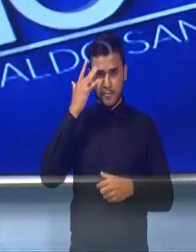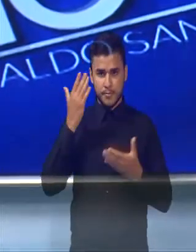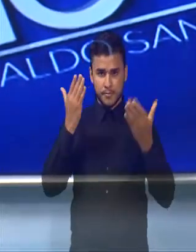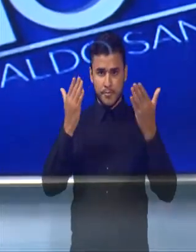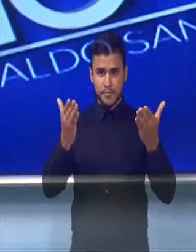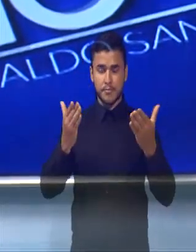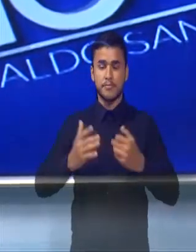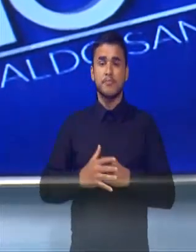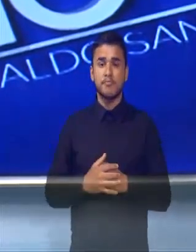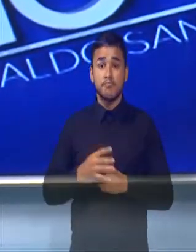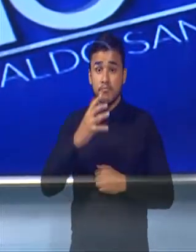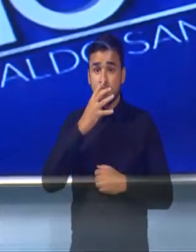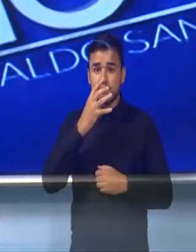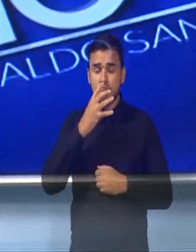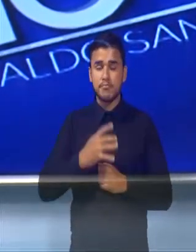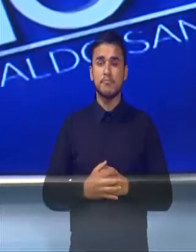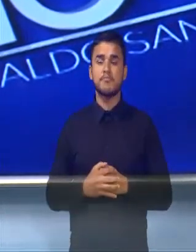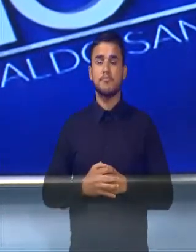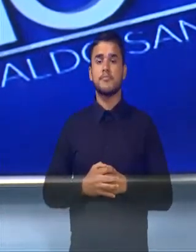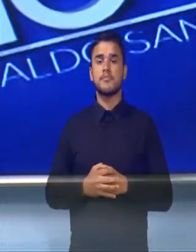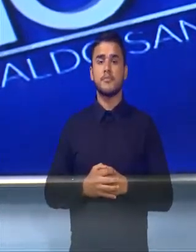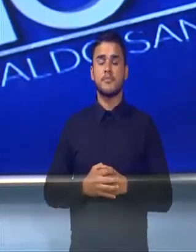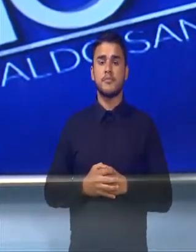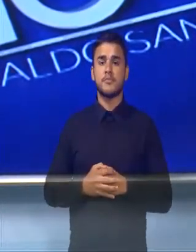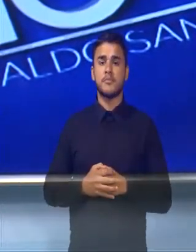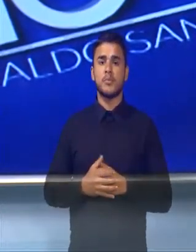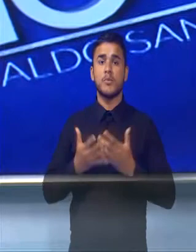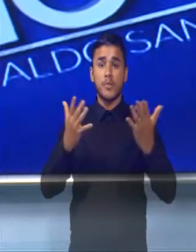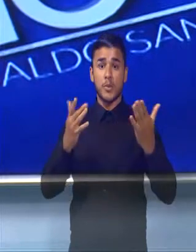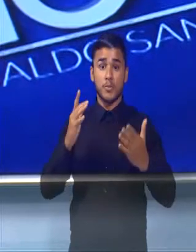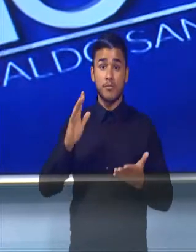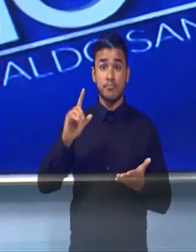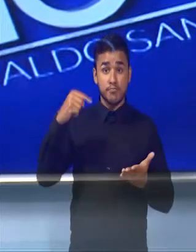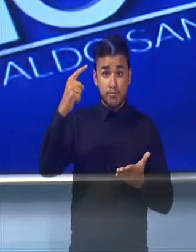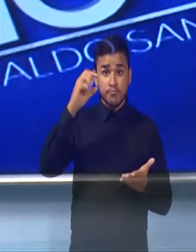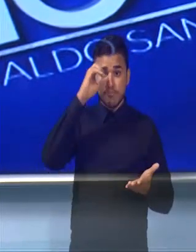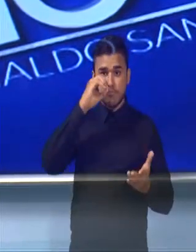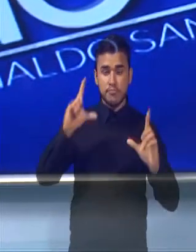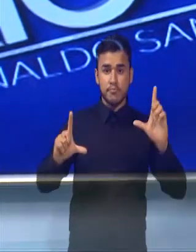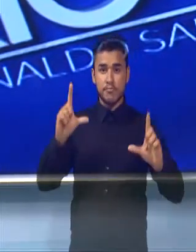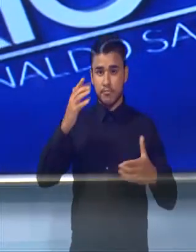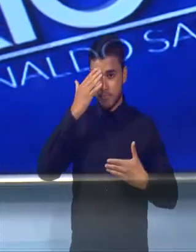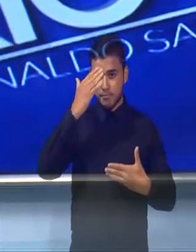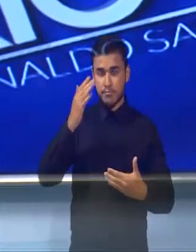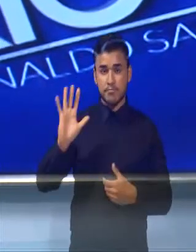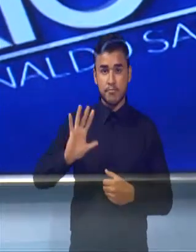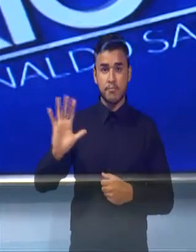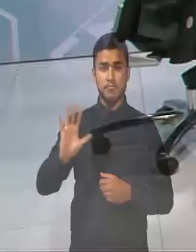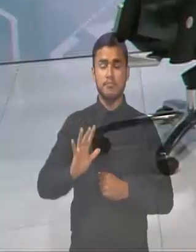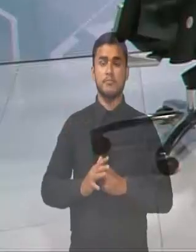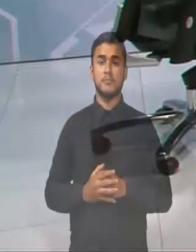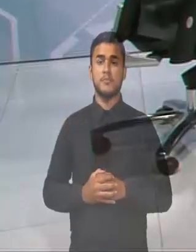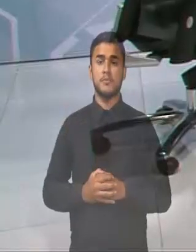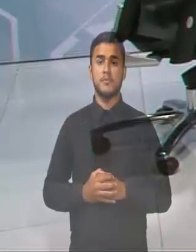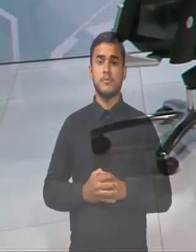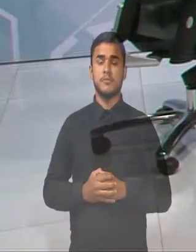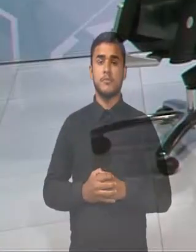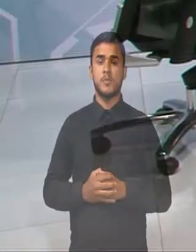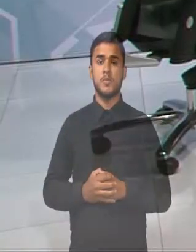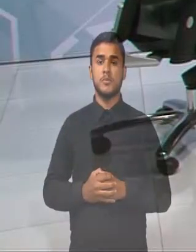maior público. E o convite para um próximo observatório. Muito obrigado e até lá.